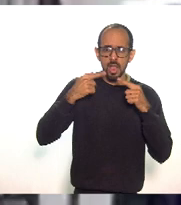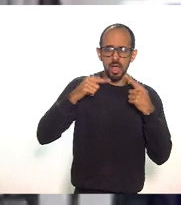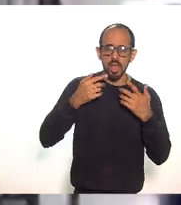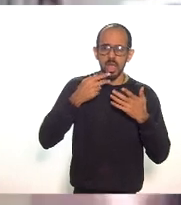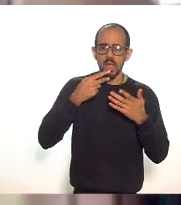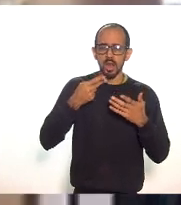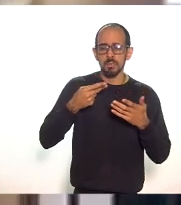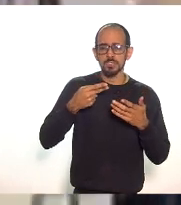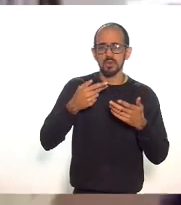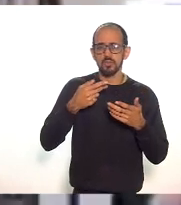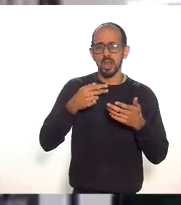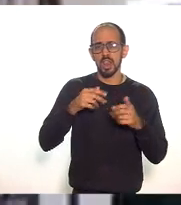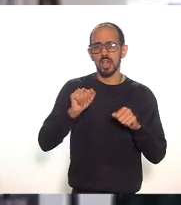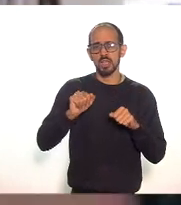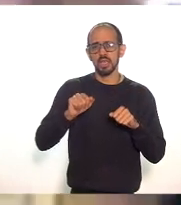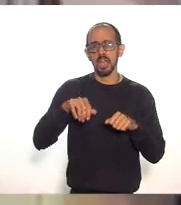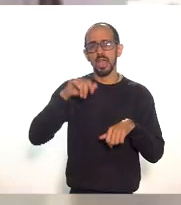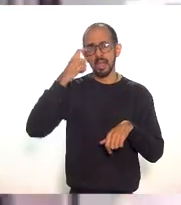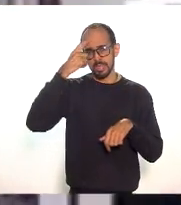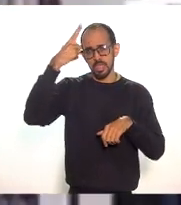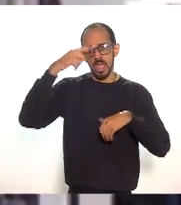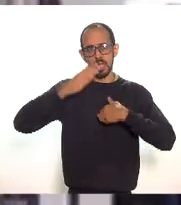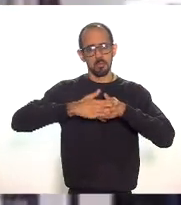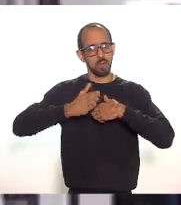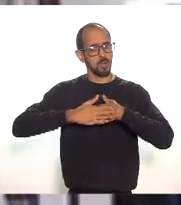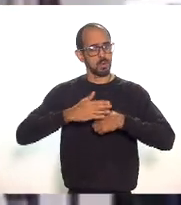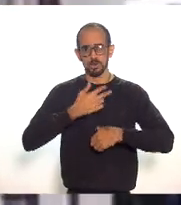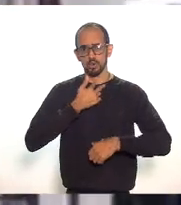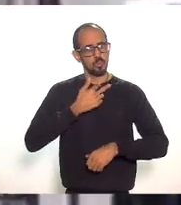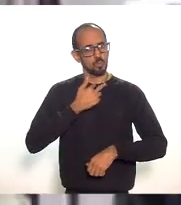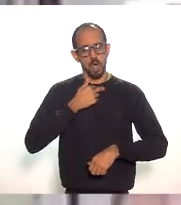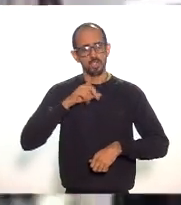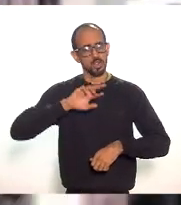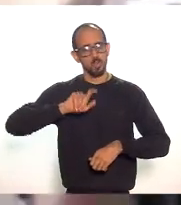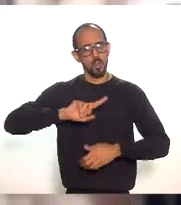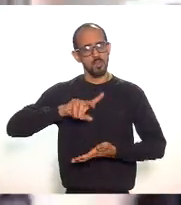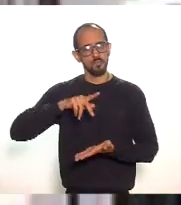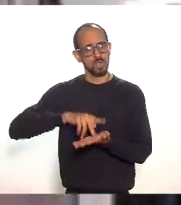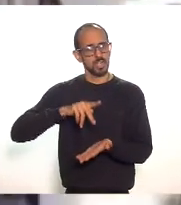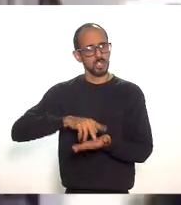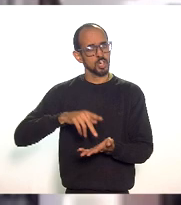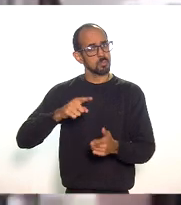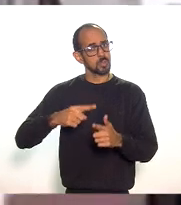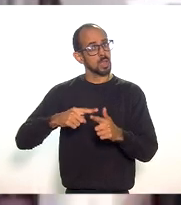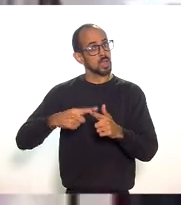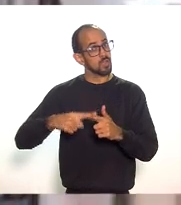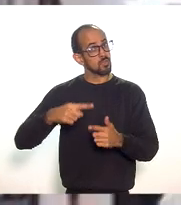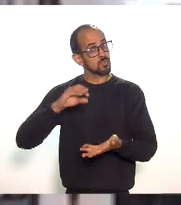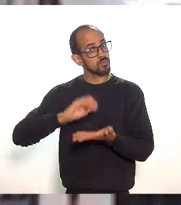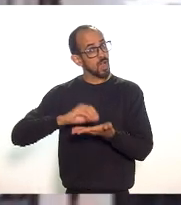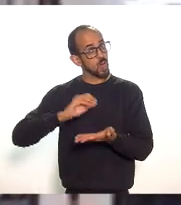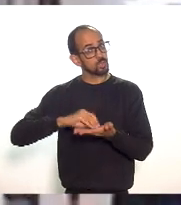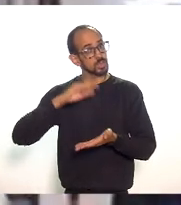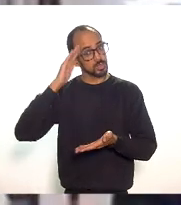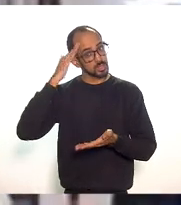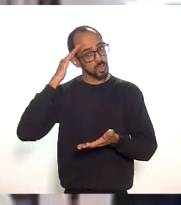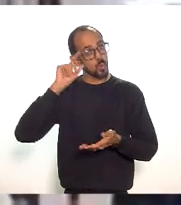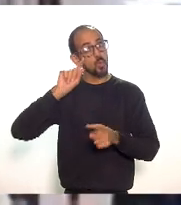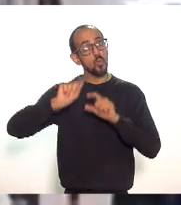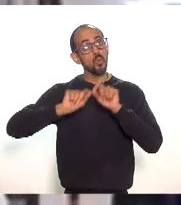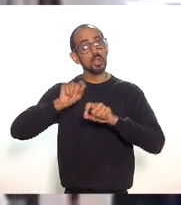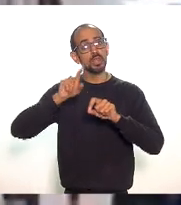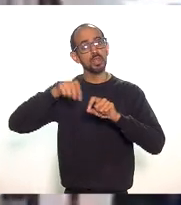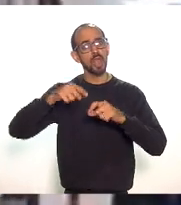se colocando a ideologia, isso também não corresponde à verdade, é porque não está entendendo o que é política, não está entendendo o que